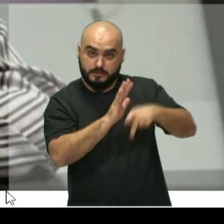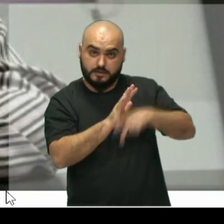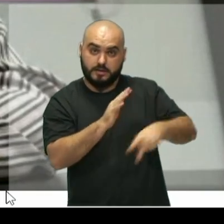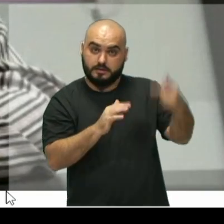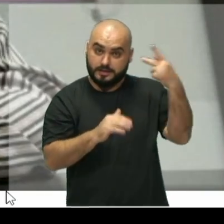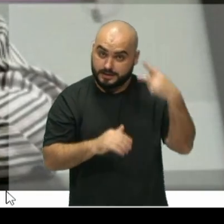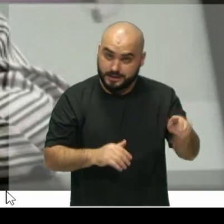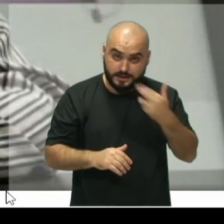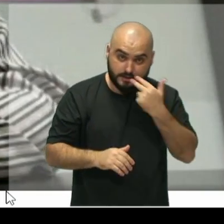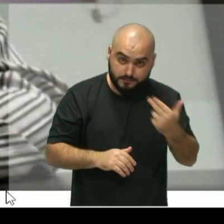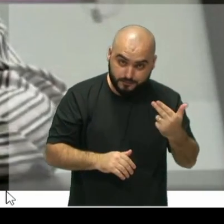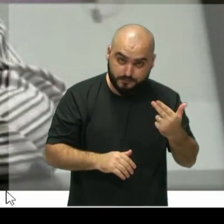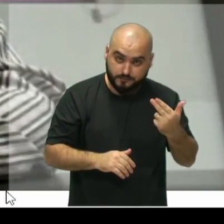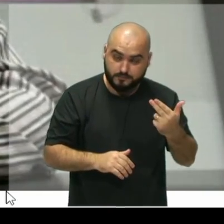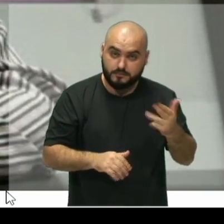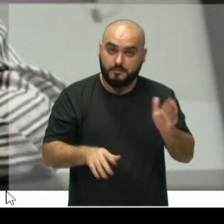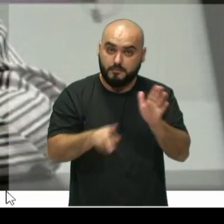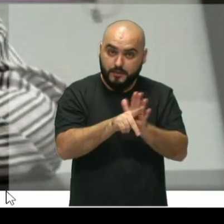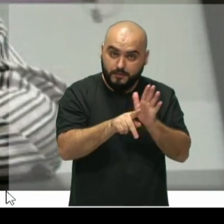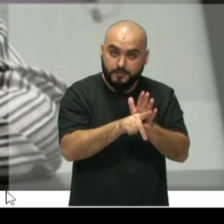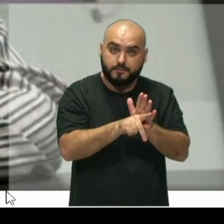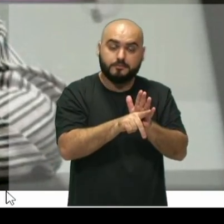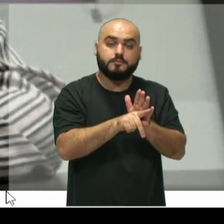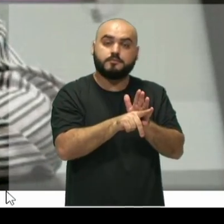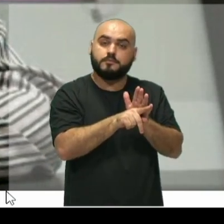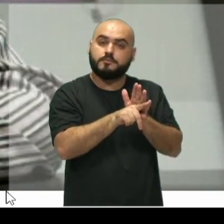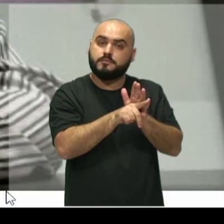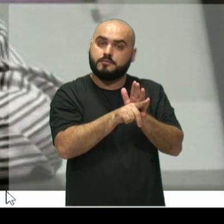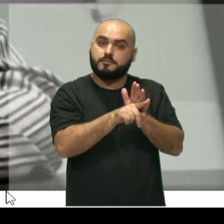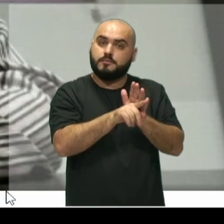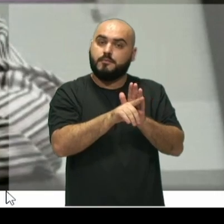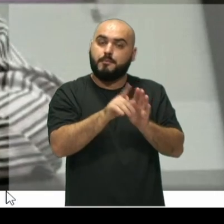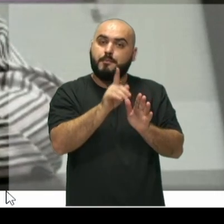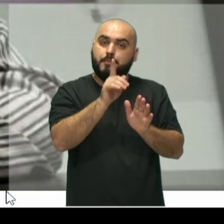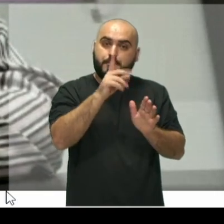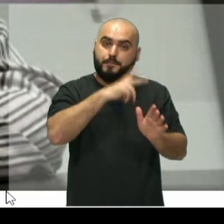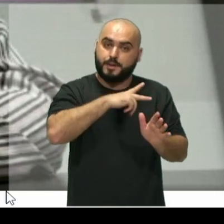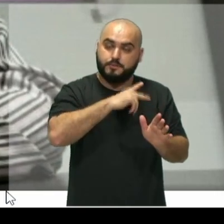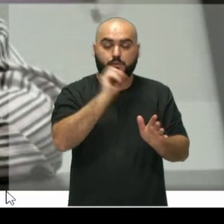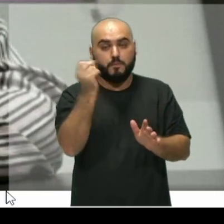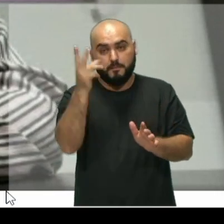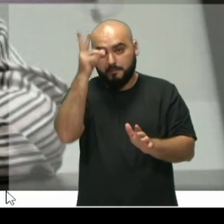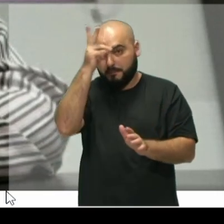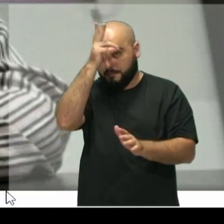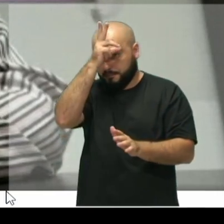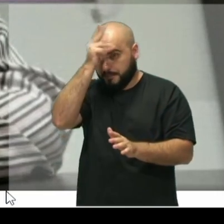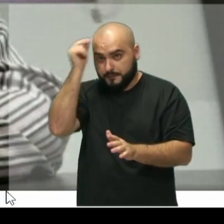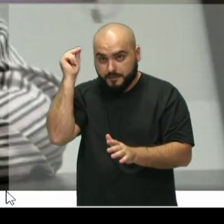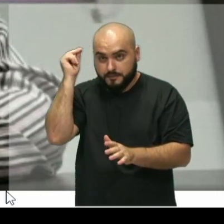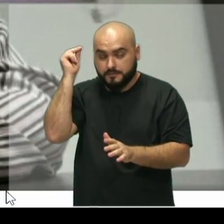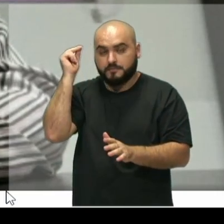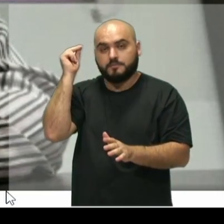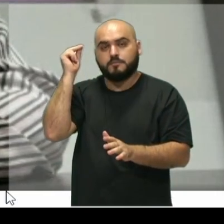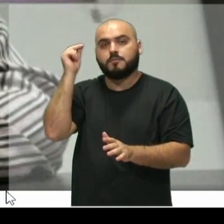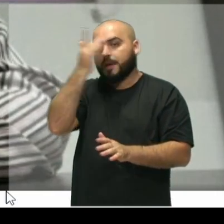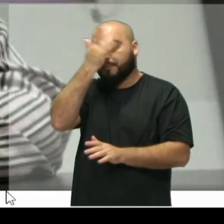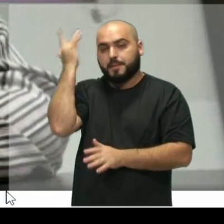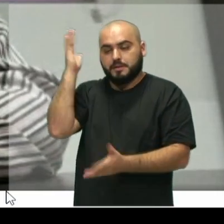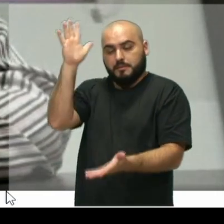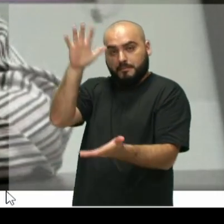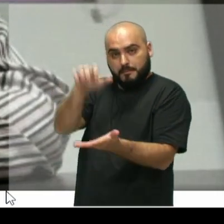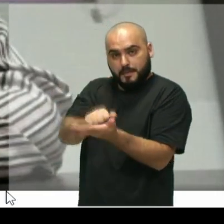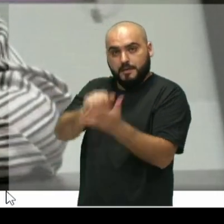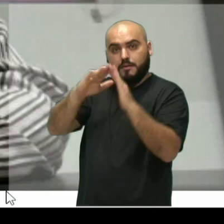iniciativa privada quanto a pública, para que tenha essa observação quando nós tenhamos pessoas com deficiências matriculadas nos